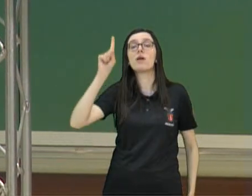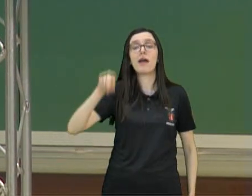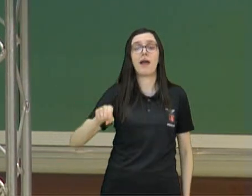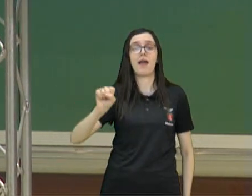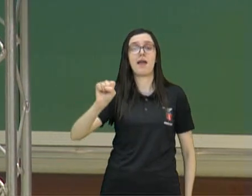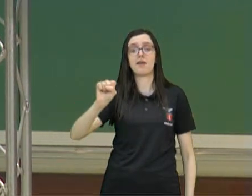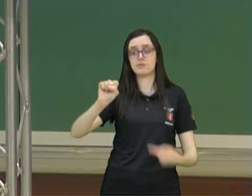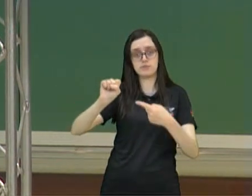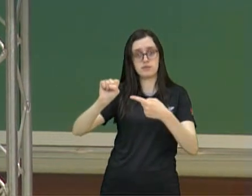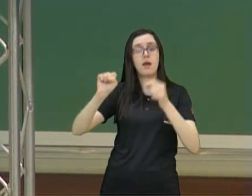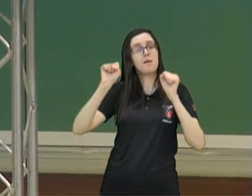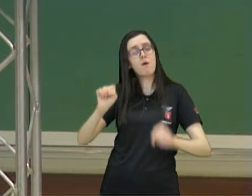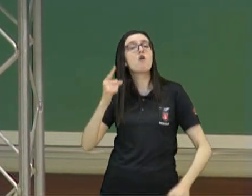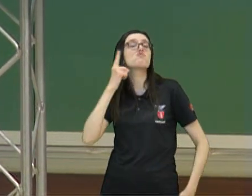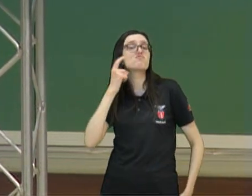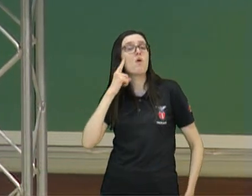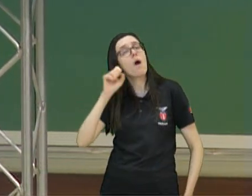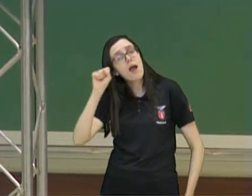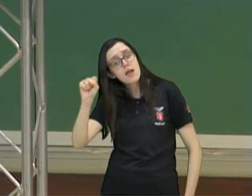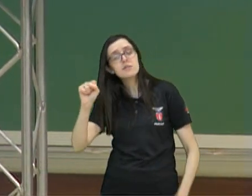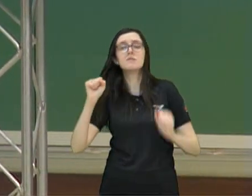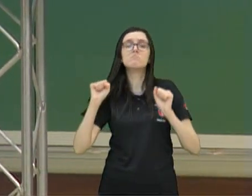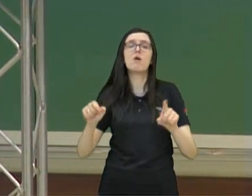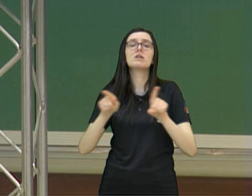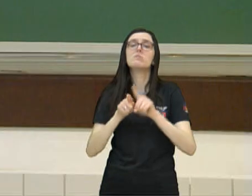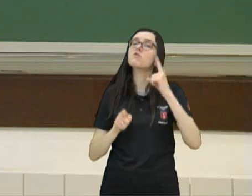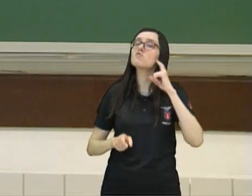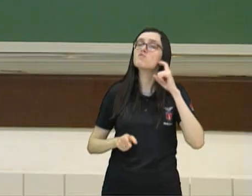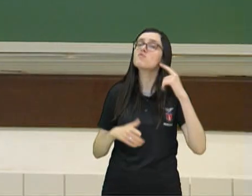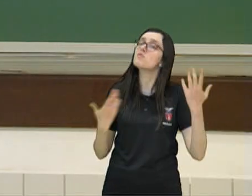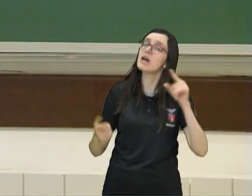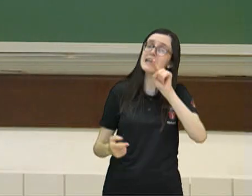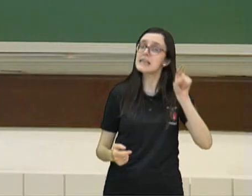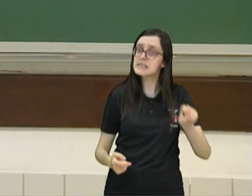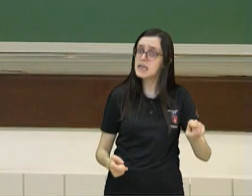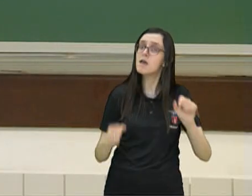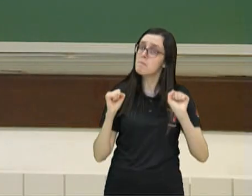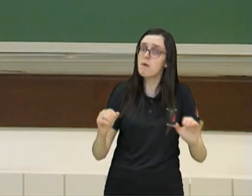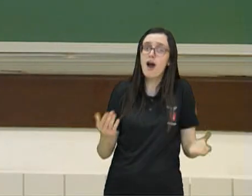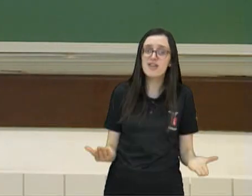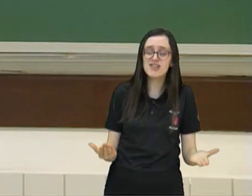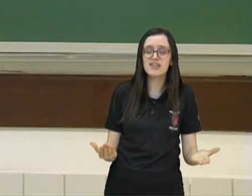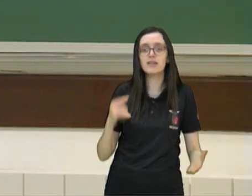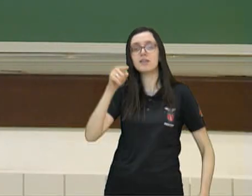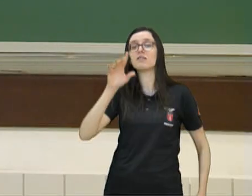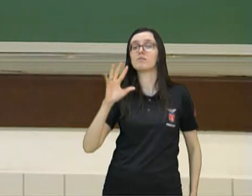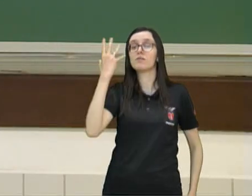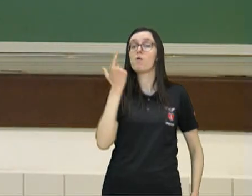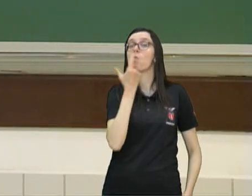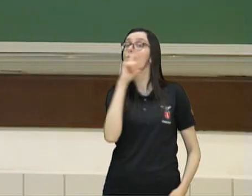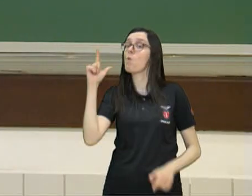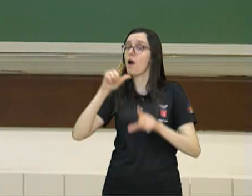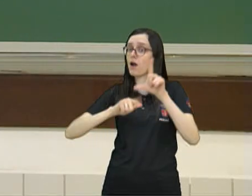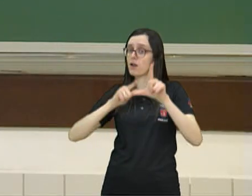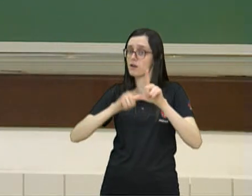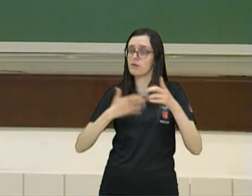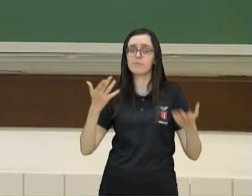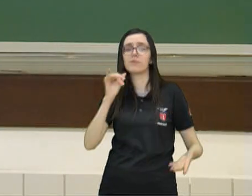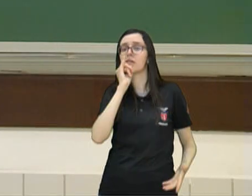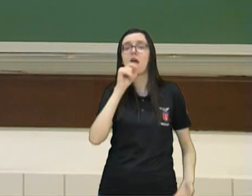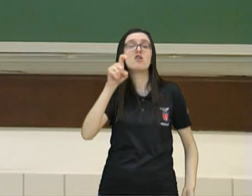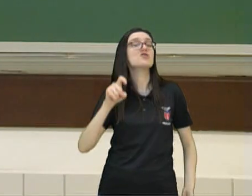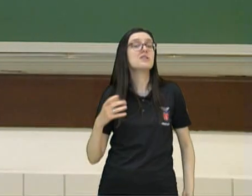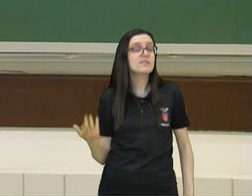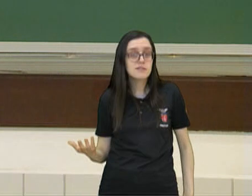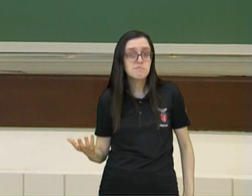S. Ele pode ter som de S e pode ter som de Z. Isso vai acontecer com outras letras também, por exemplo, o